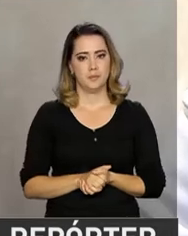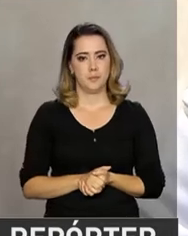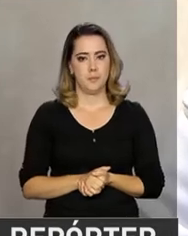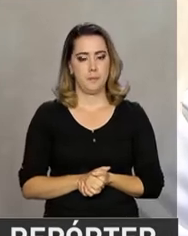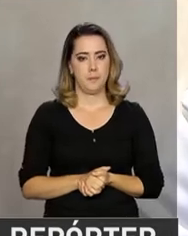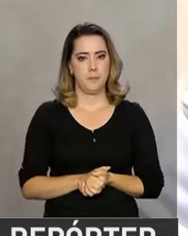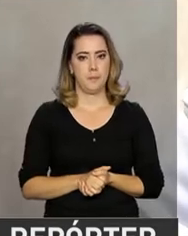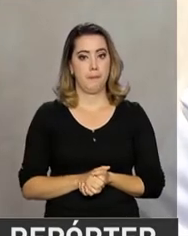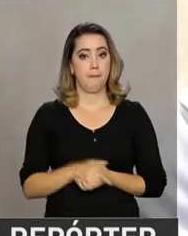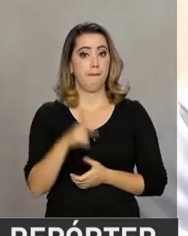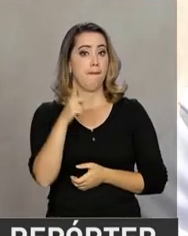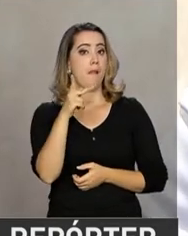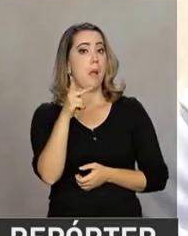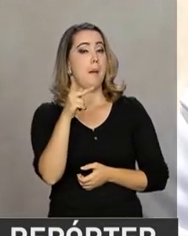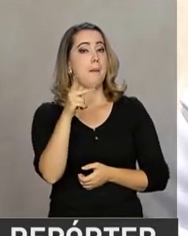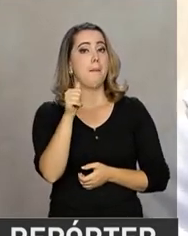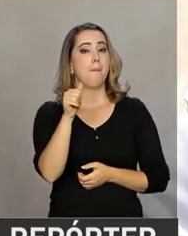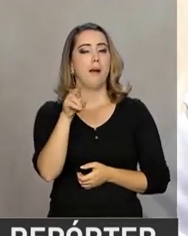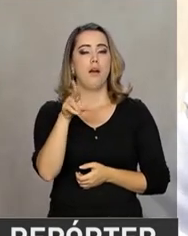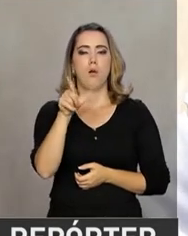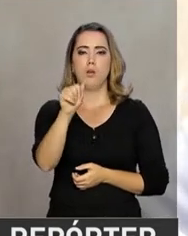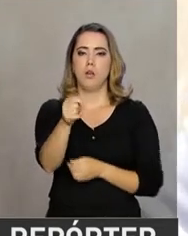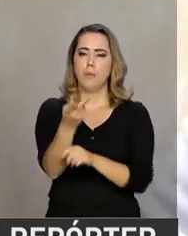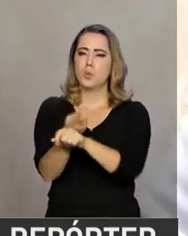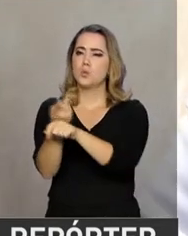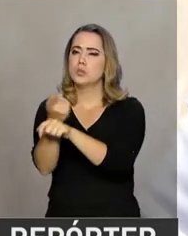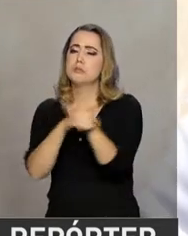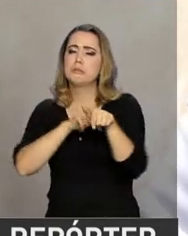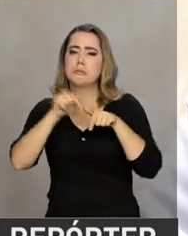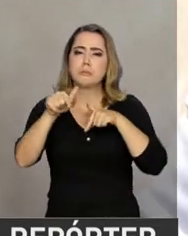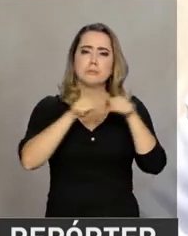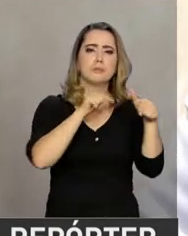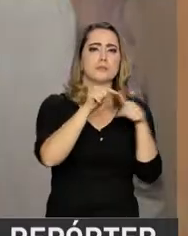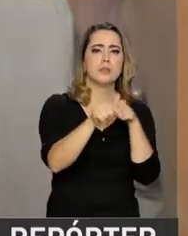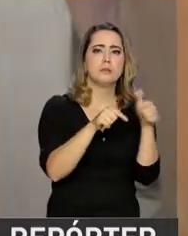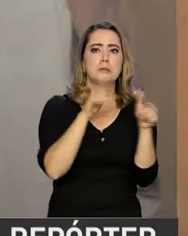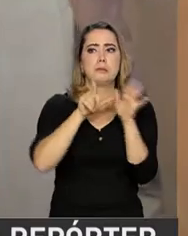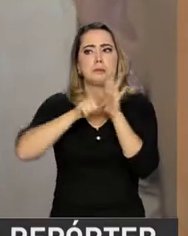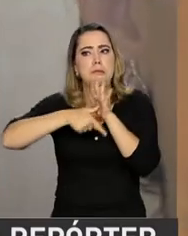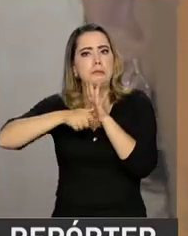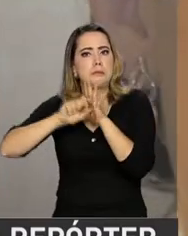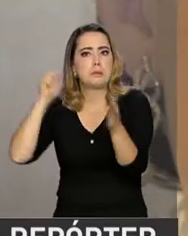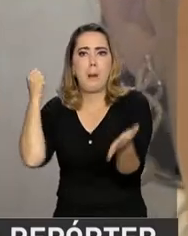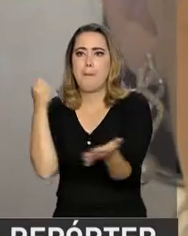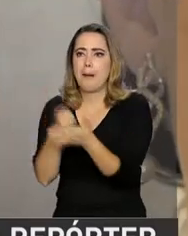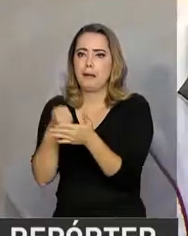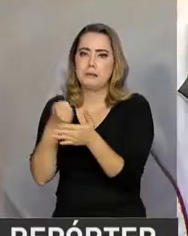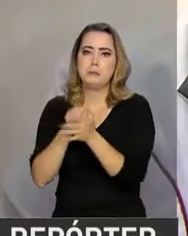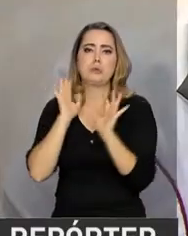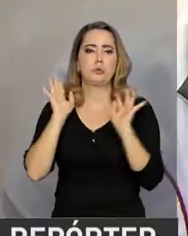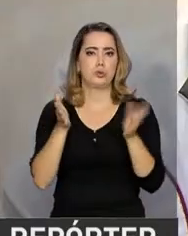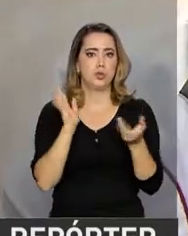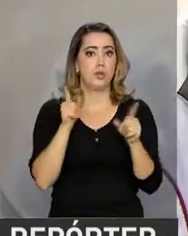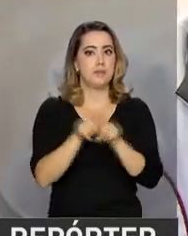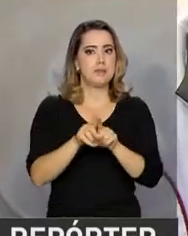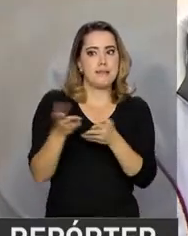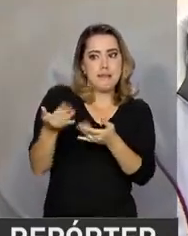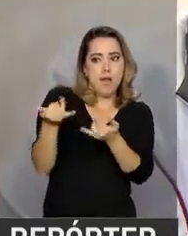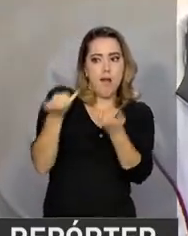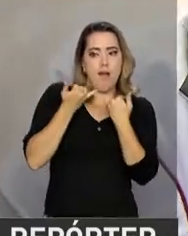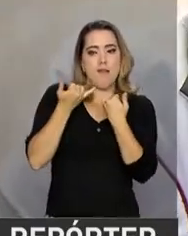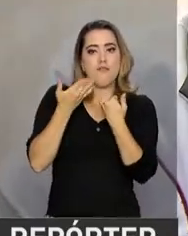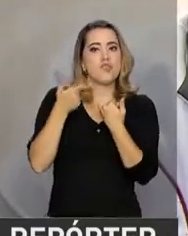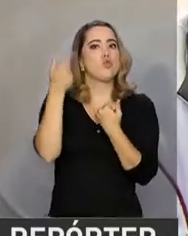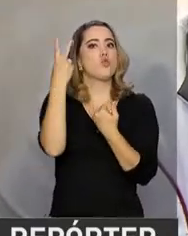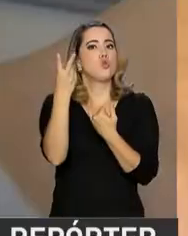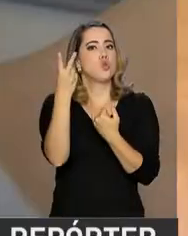Se eu conseguir um emprego Paula muito estava longe, procurando emprego há como é que eu vou 6 meses. fazer, porque eu preciso do Ela emprego? explica que as contas da casa já Essa estavam situação é atrasadas horrível. quando Agora, recebeu a se eu não notícia emprego, duas